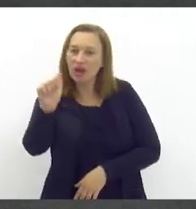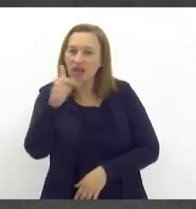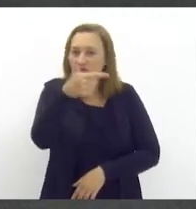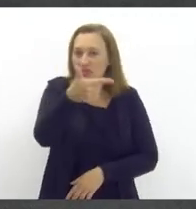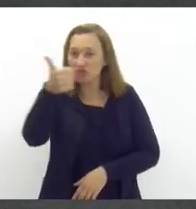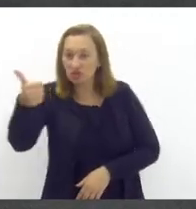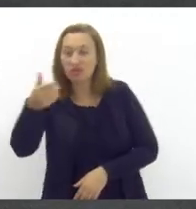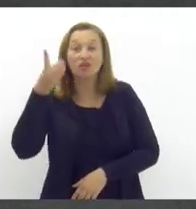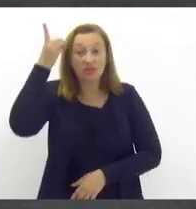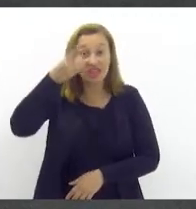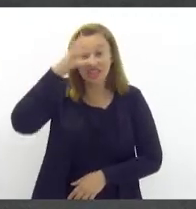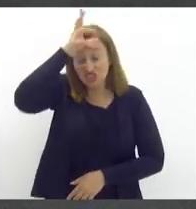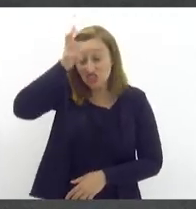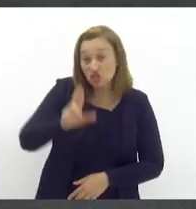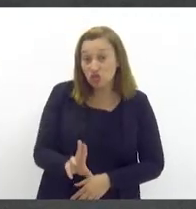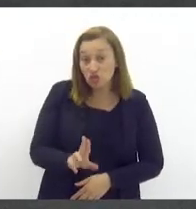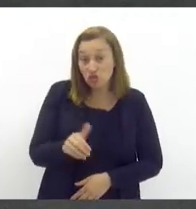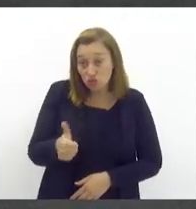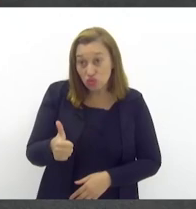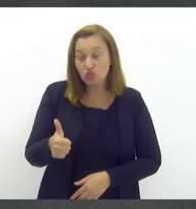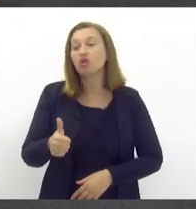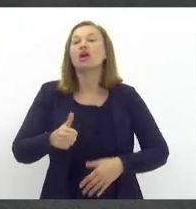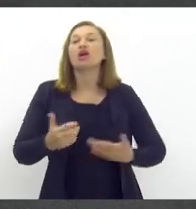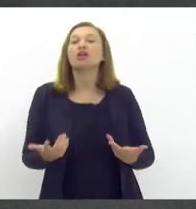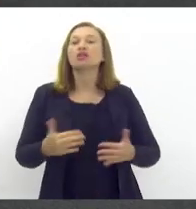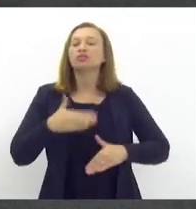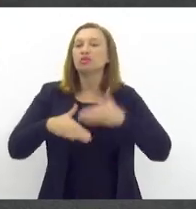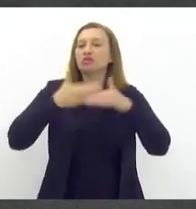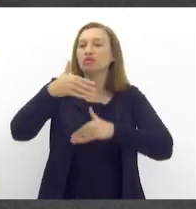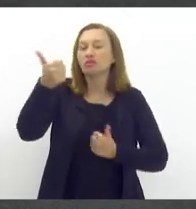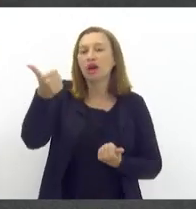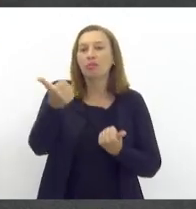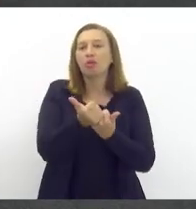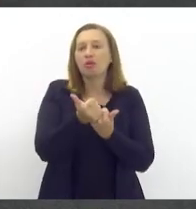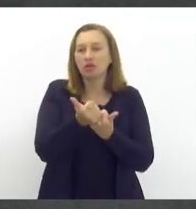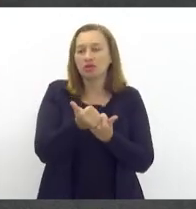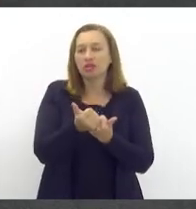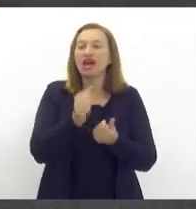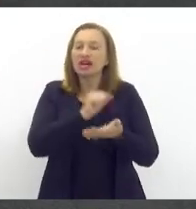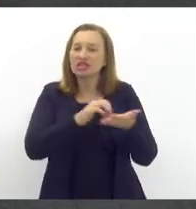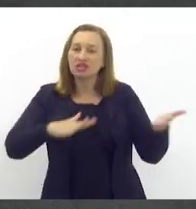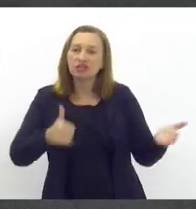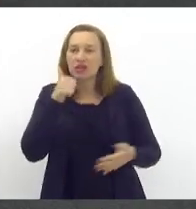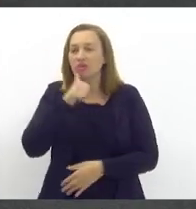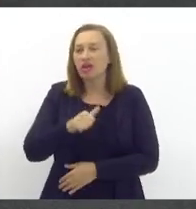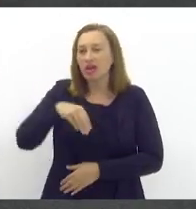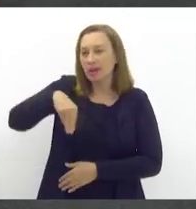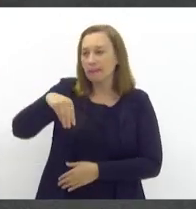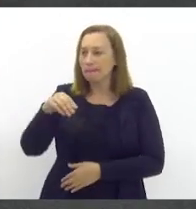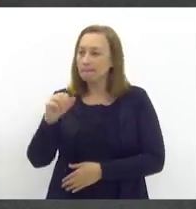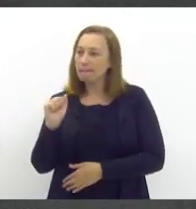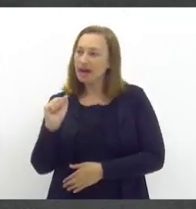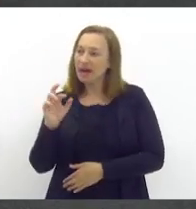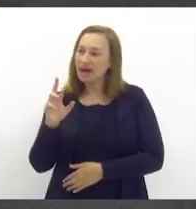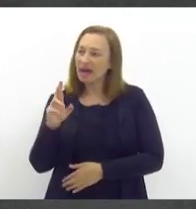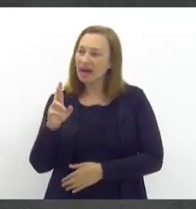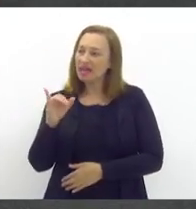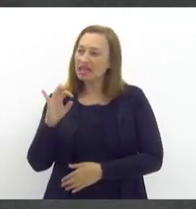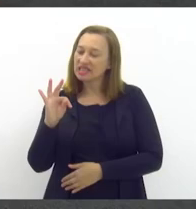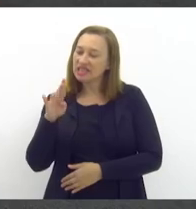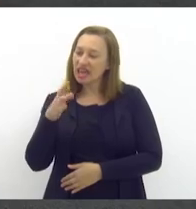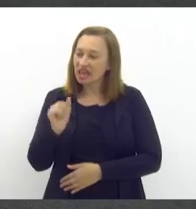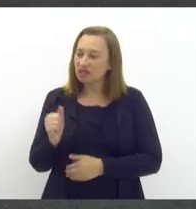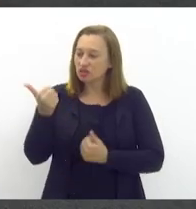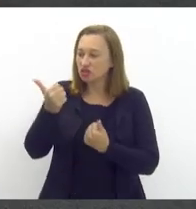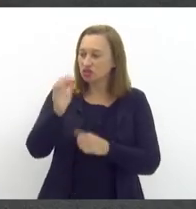Tia Ju, que institui o Programa Estadual de Desenvolvimento e Apoio às Atividades das Mulheres Marisqueiras no Estado do Rio de Janeiro. Em